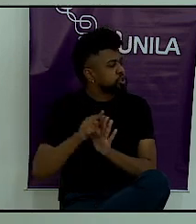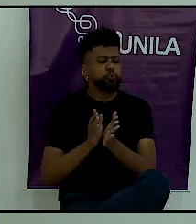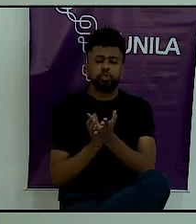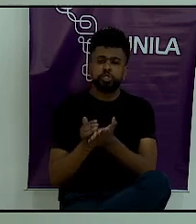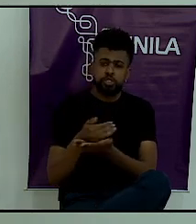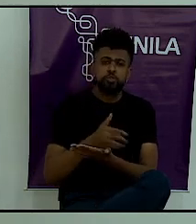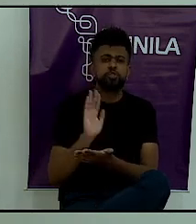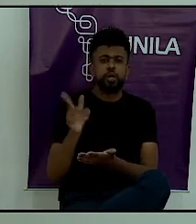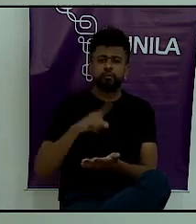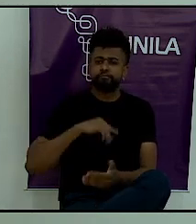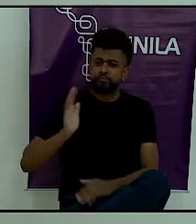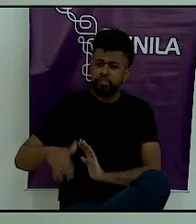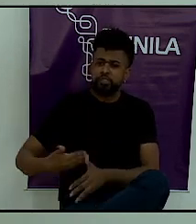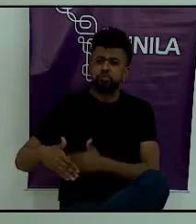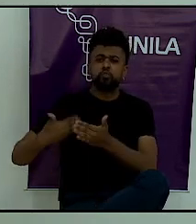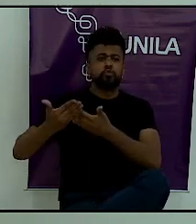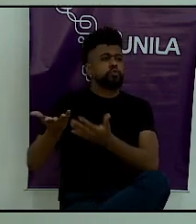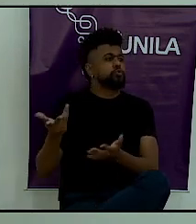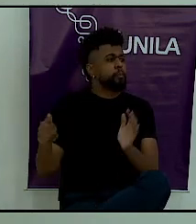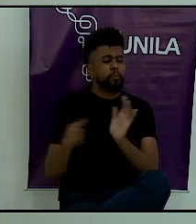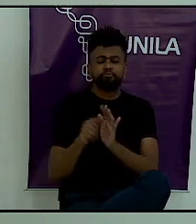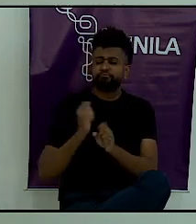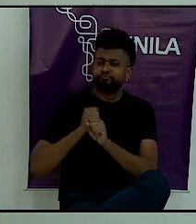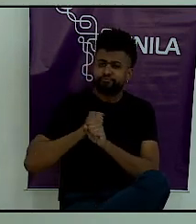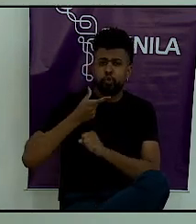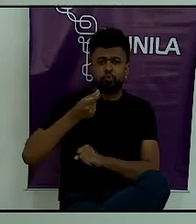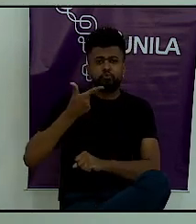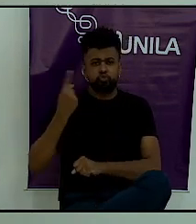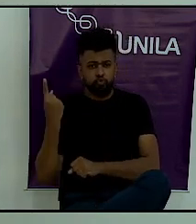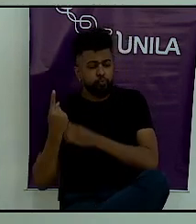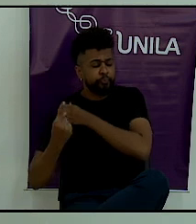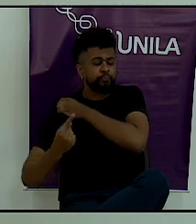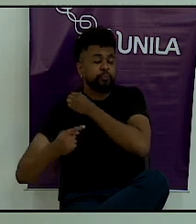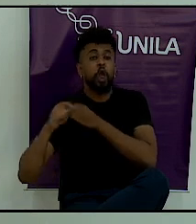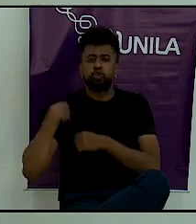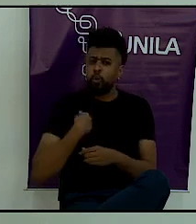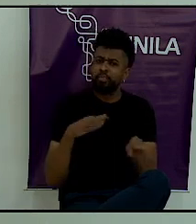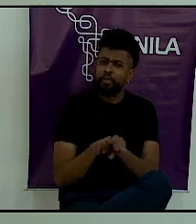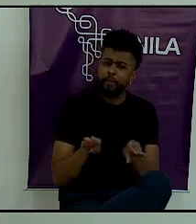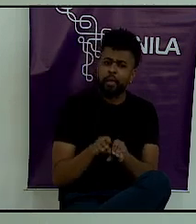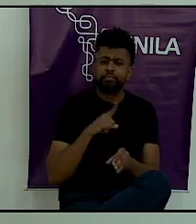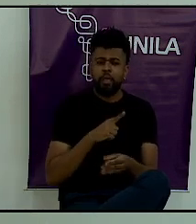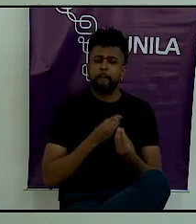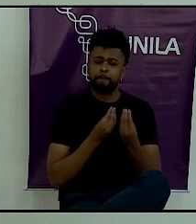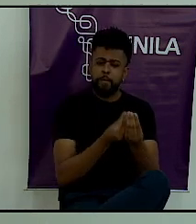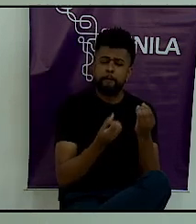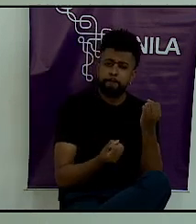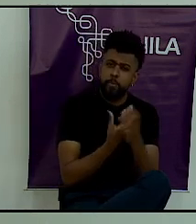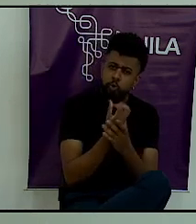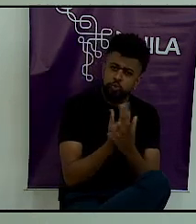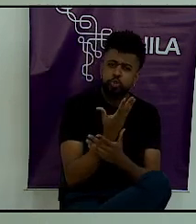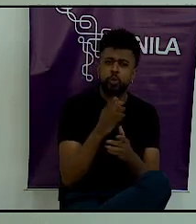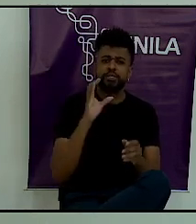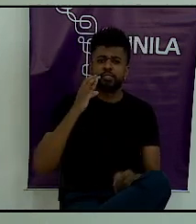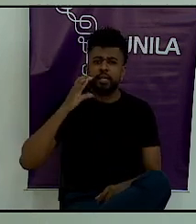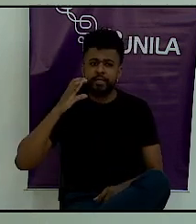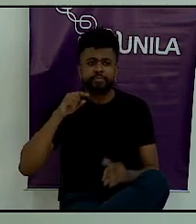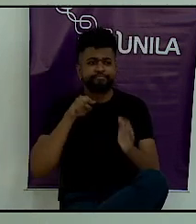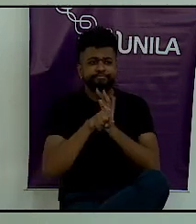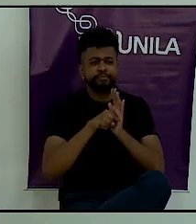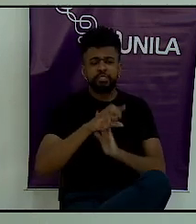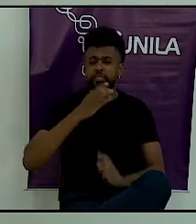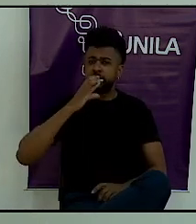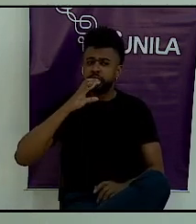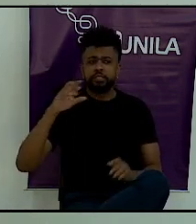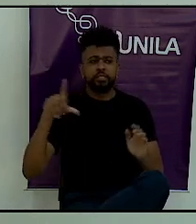que já vem sendo desenvolvido desde o ano de 2021, nós também trazemos produções científicas